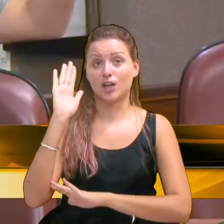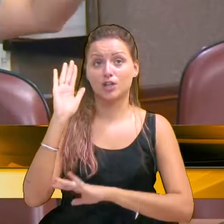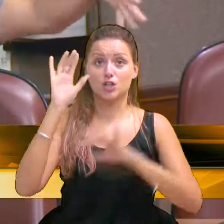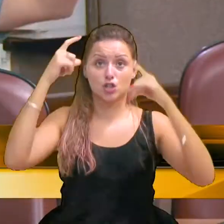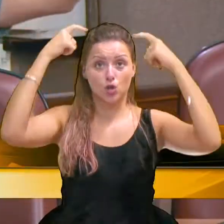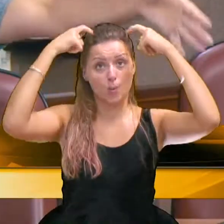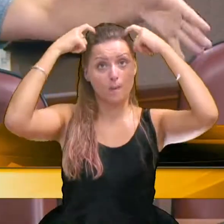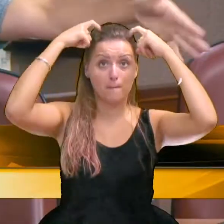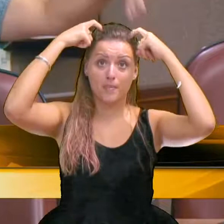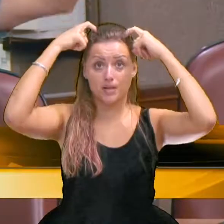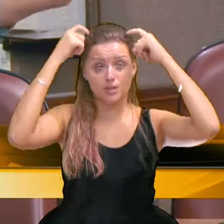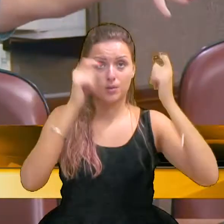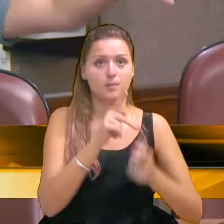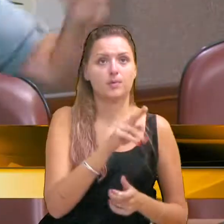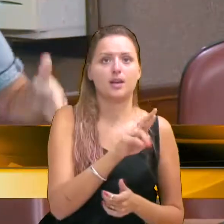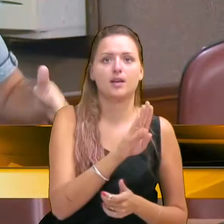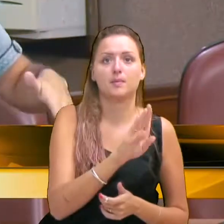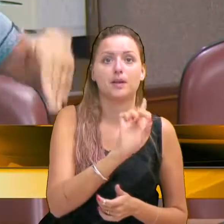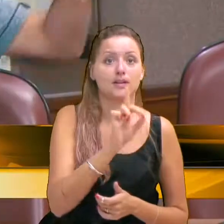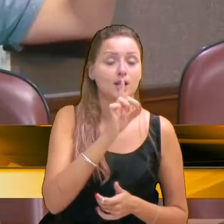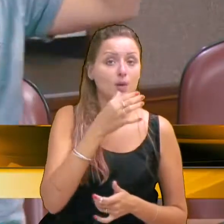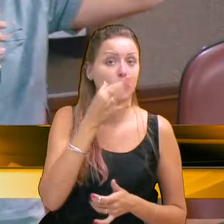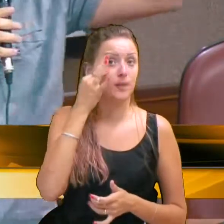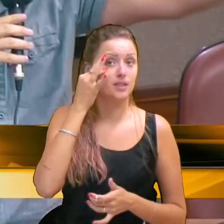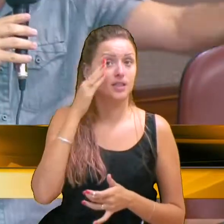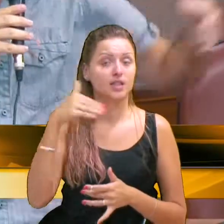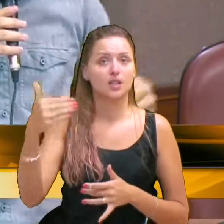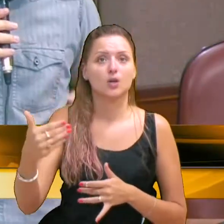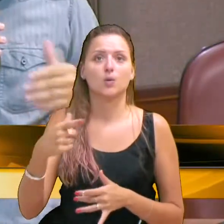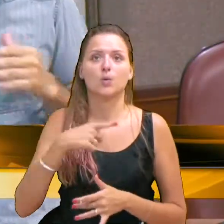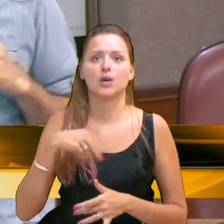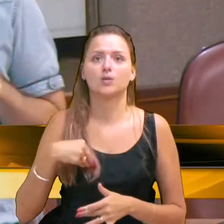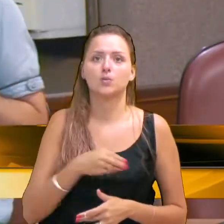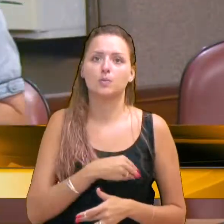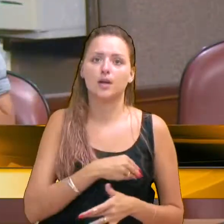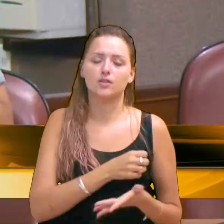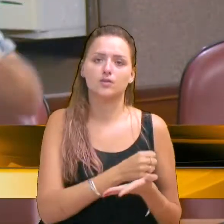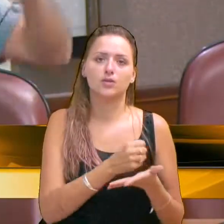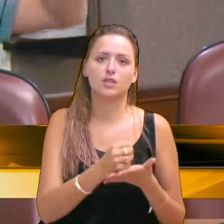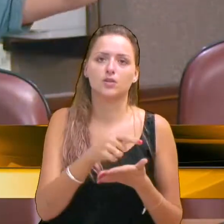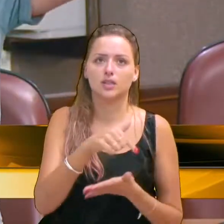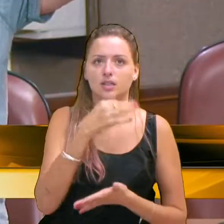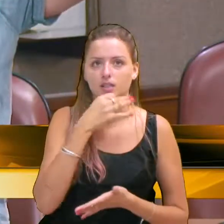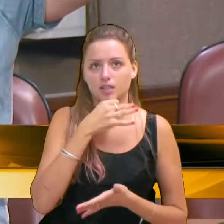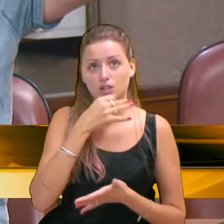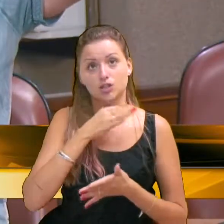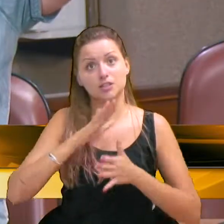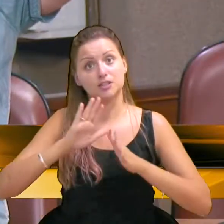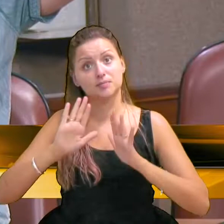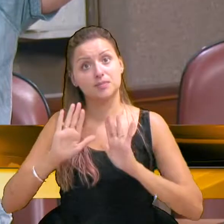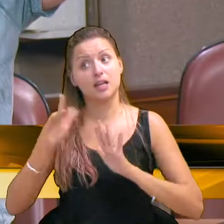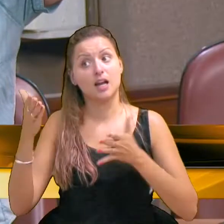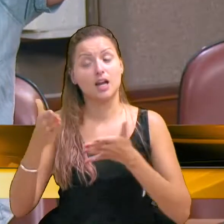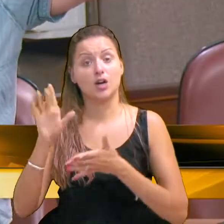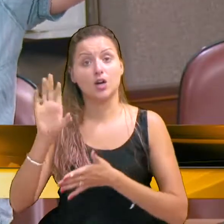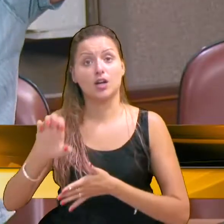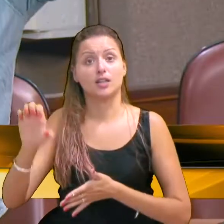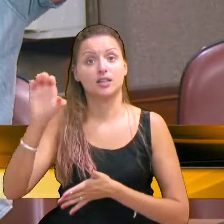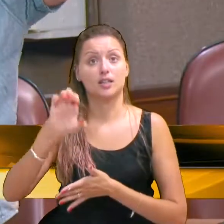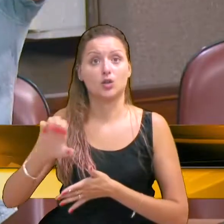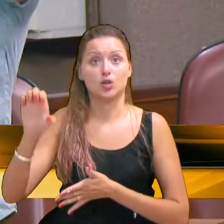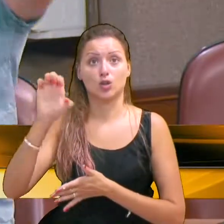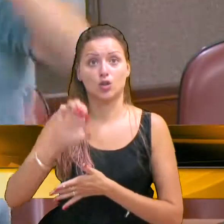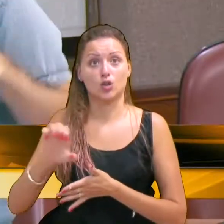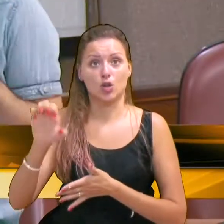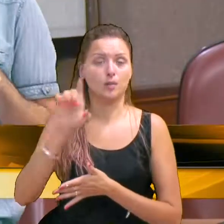Aliás, o PRB, o líder do governo, não se faz presente para dizer quando que vem os médicos para a nossa cidade de Caxias. Talvez ele esteja lá na Europa, agora, saiu